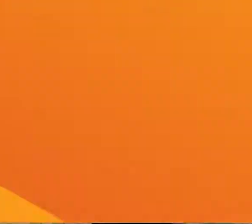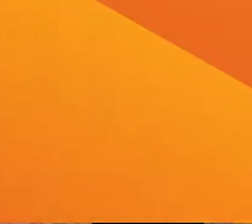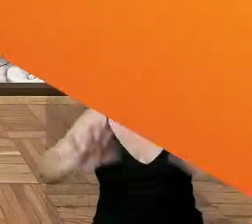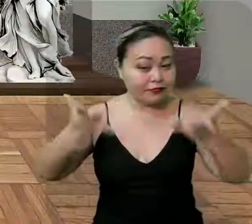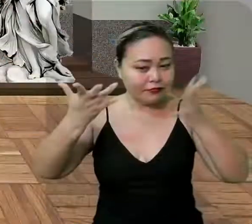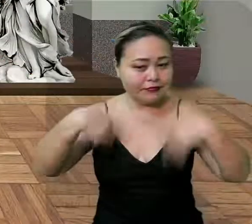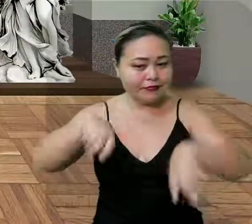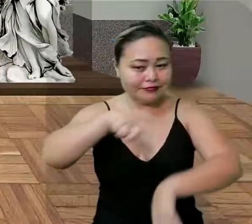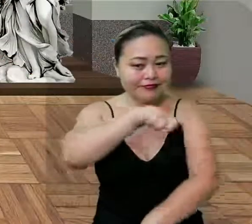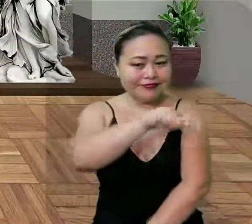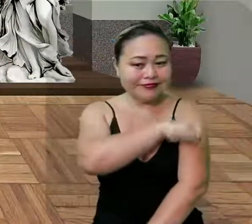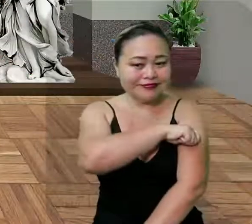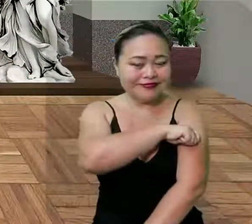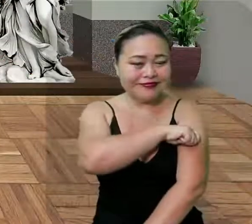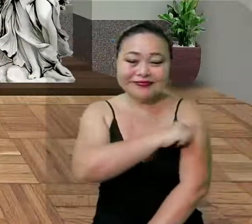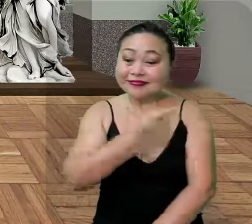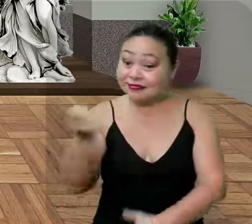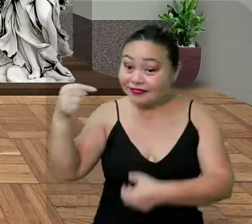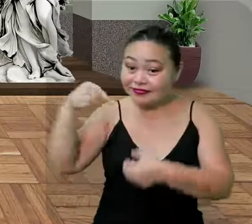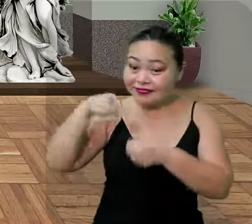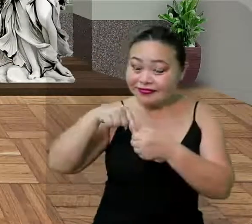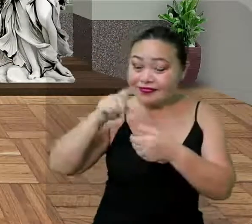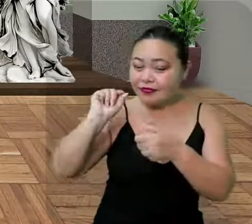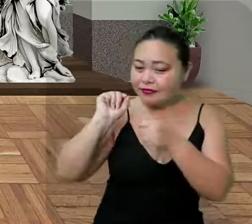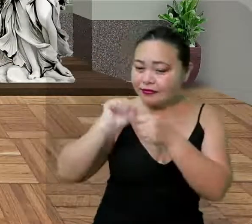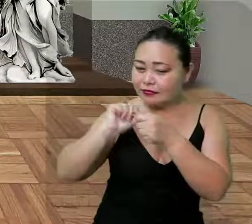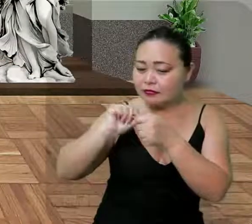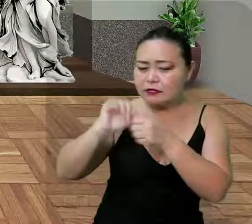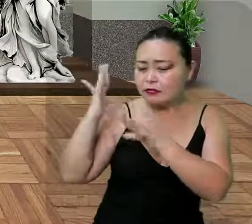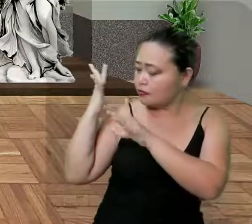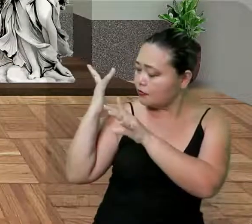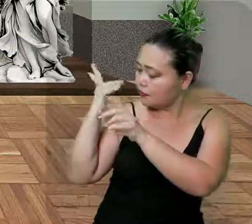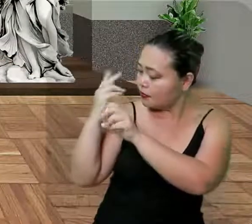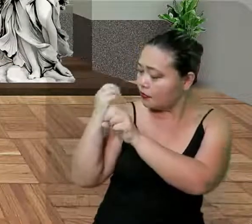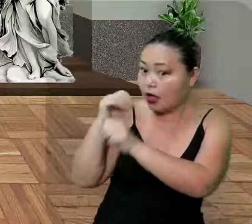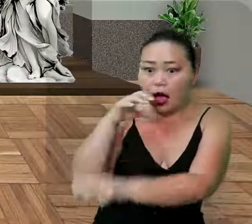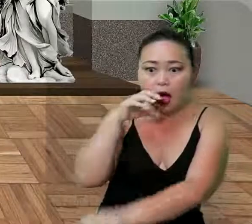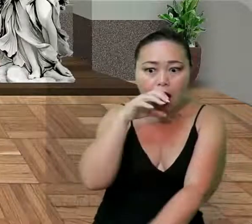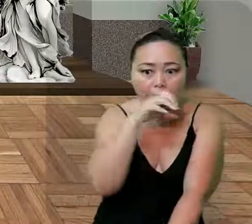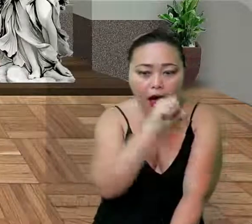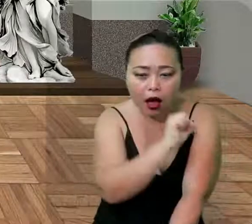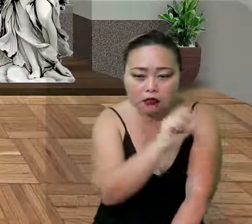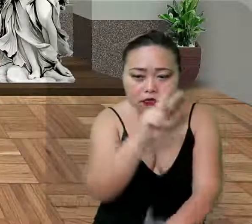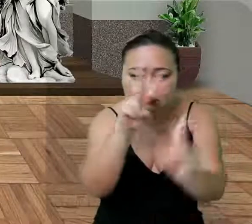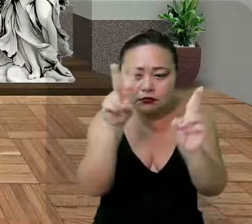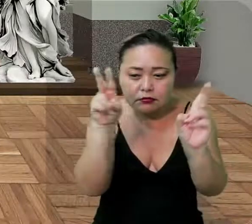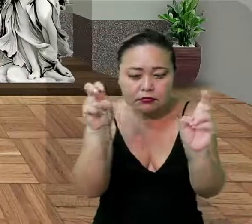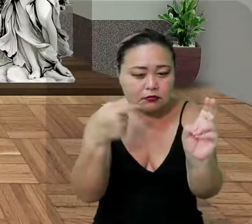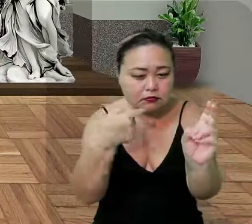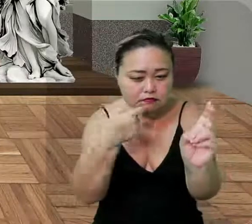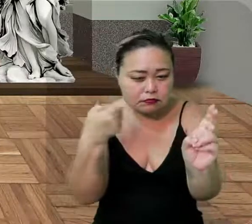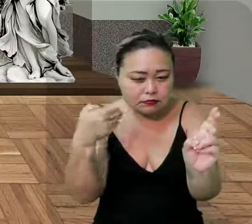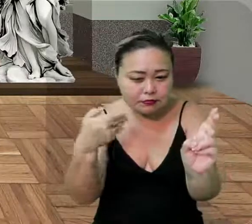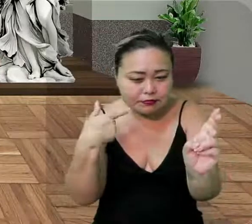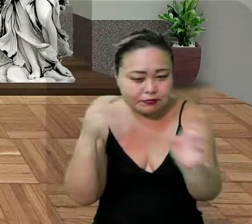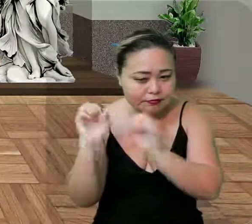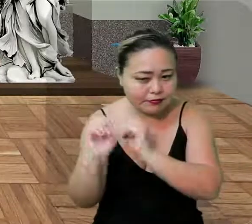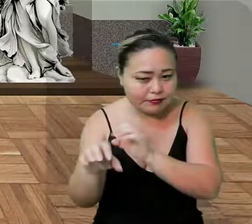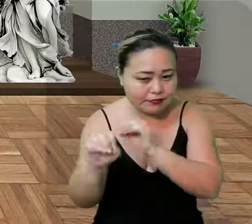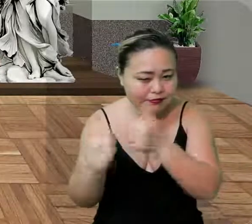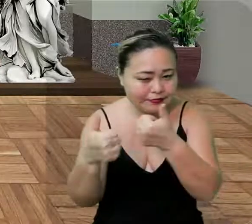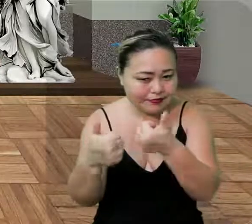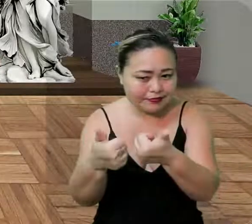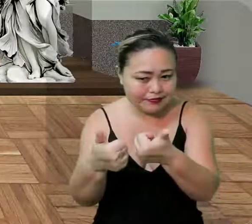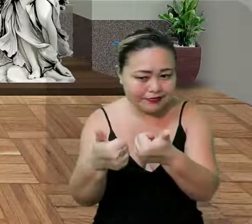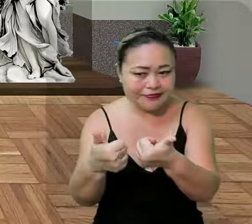Quem Sabe Sabe alunos estão de volta para fazer aquela revisão rápida do assunto que agora pouco foi ministrado